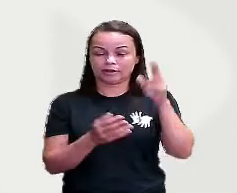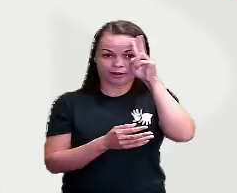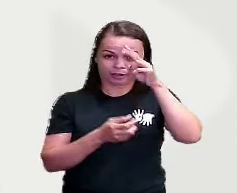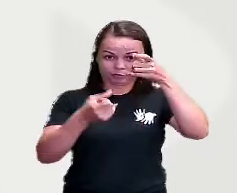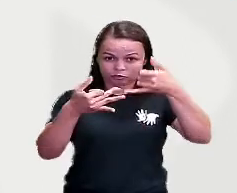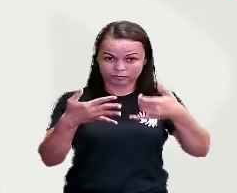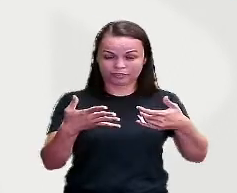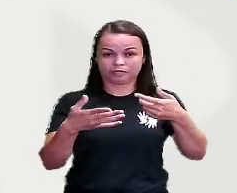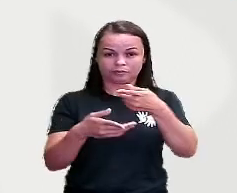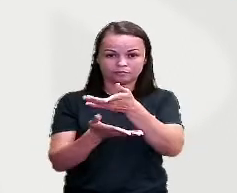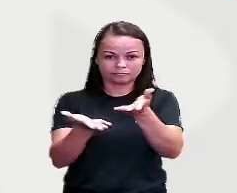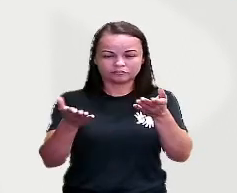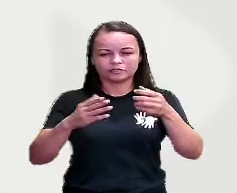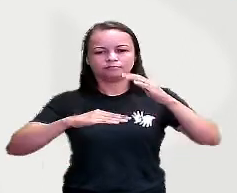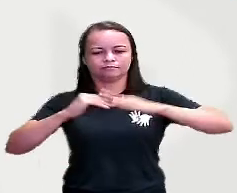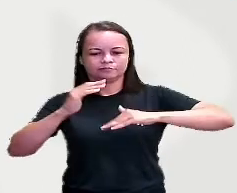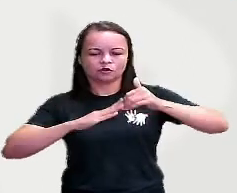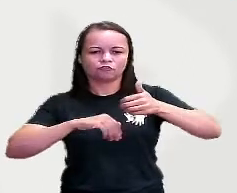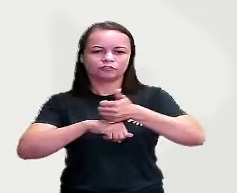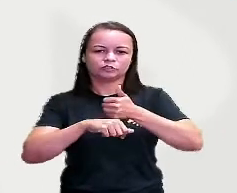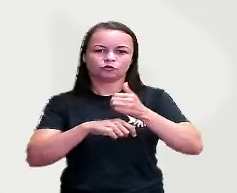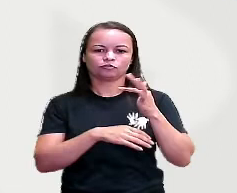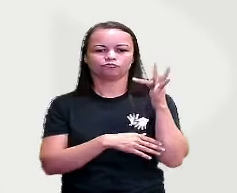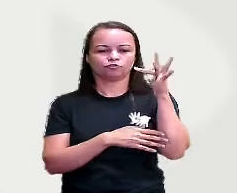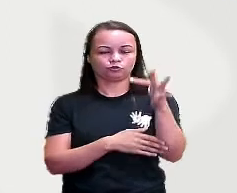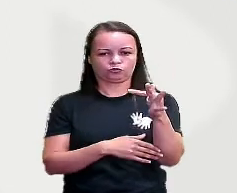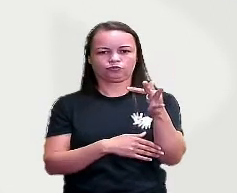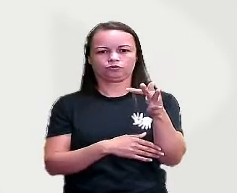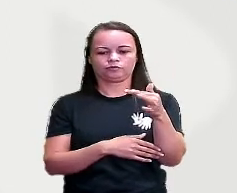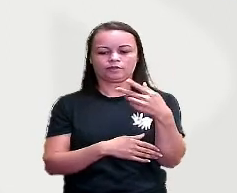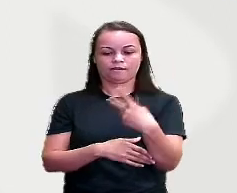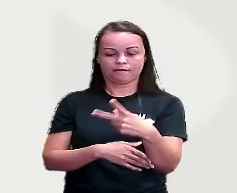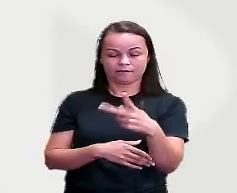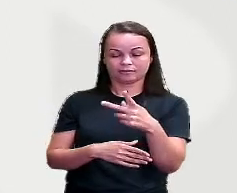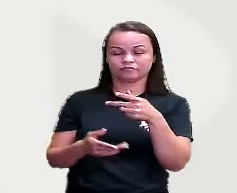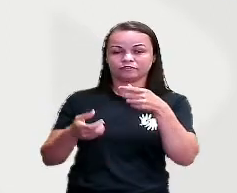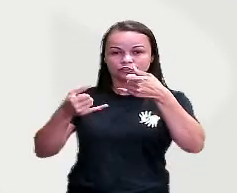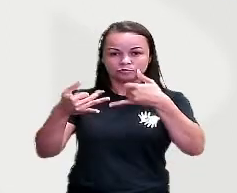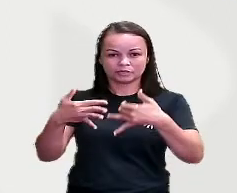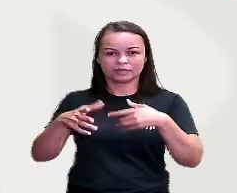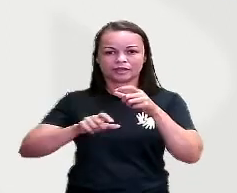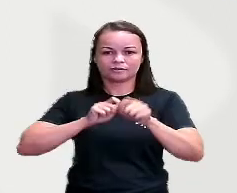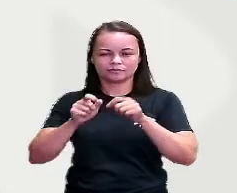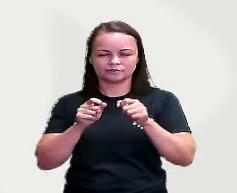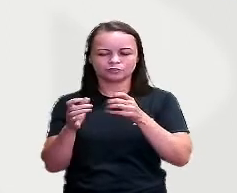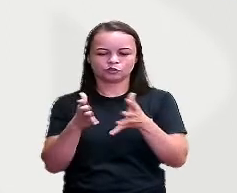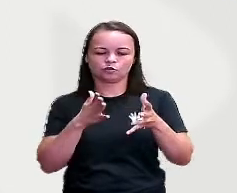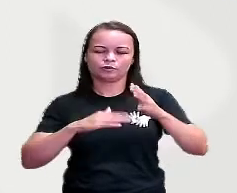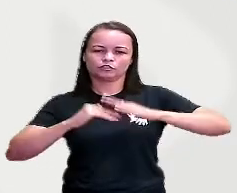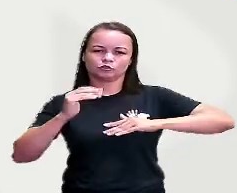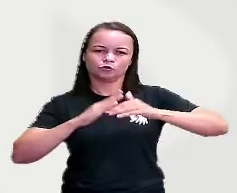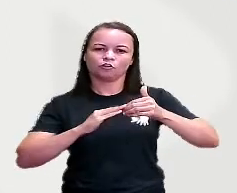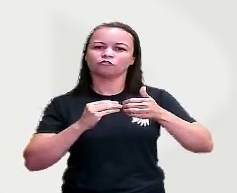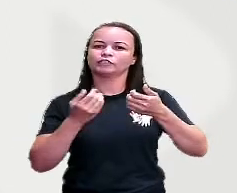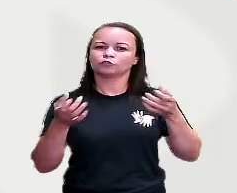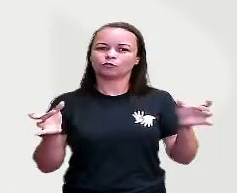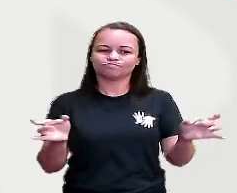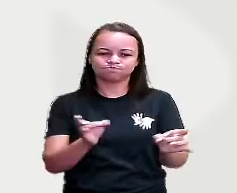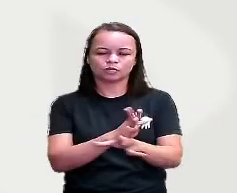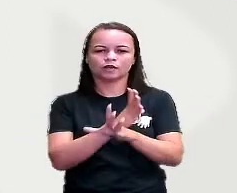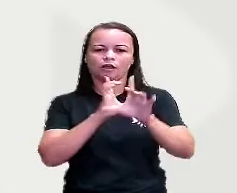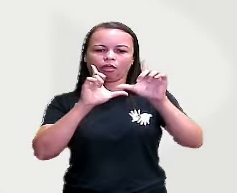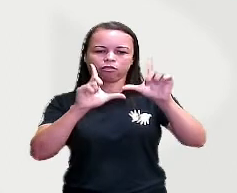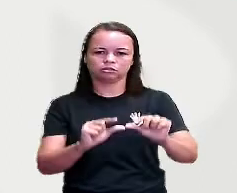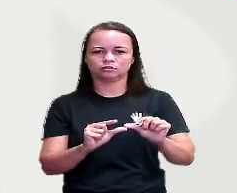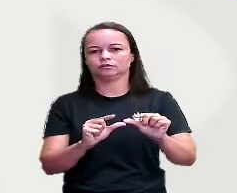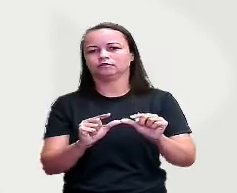futuro? O Cebolinha aqui, a turma da Mônica, ele vai falar um pouco sobre as profissões em extinção. Muitas profissões estão sendo